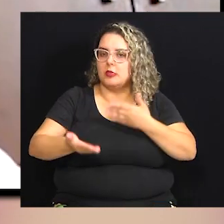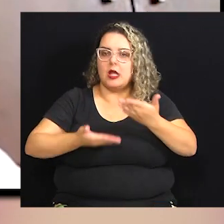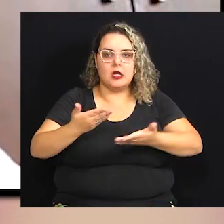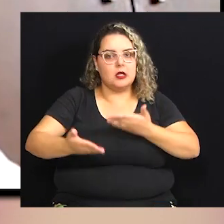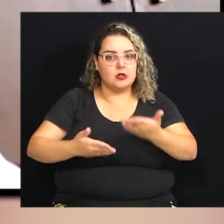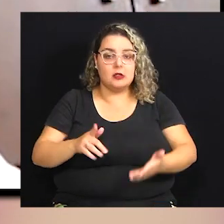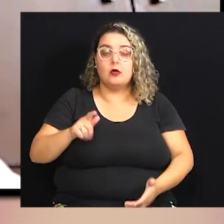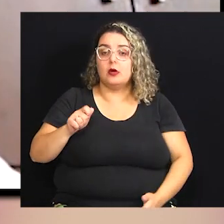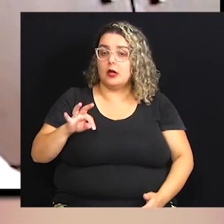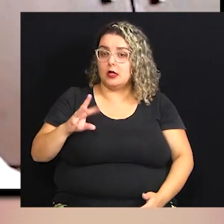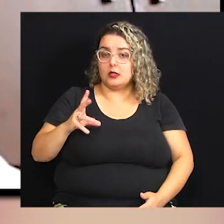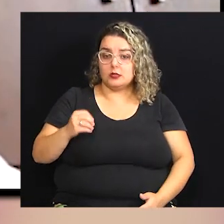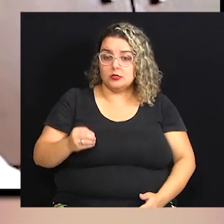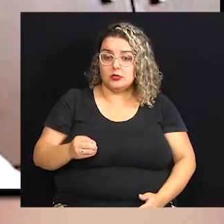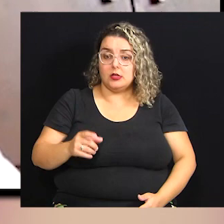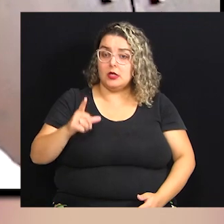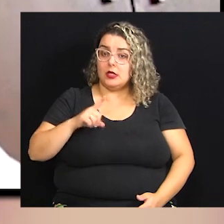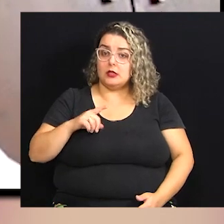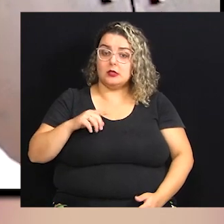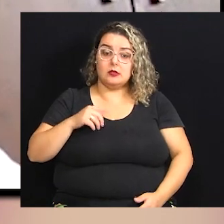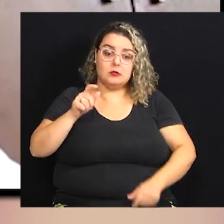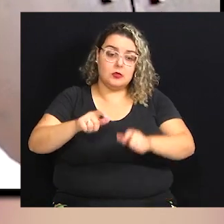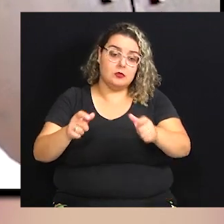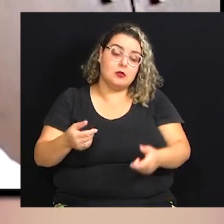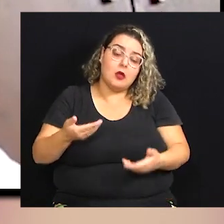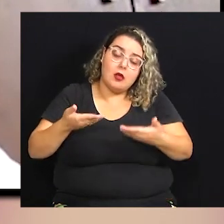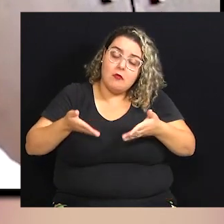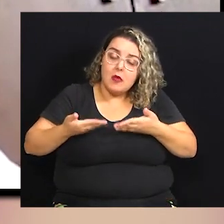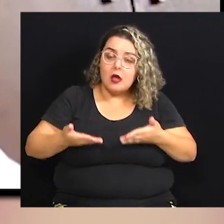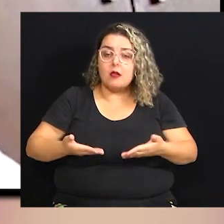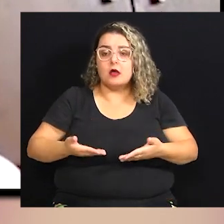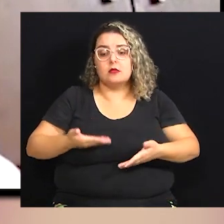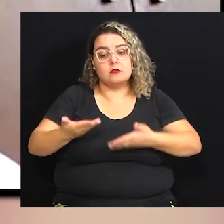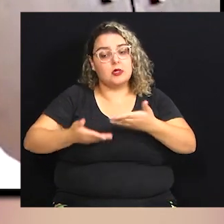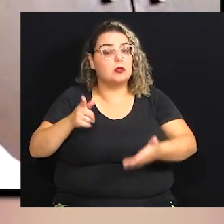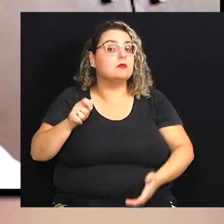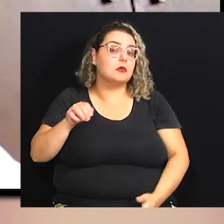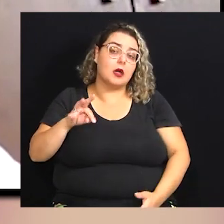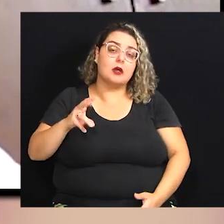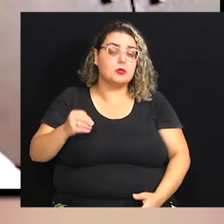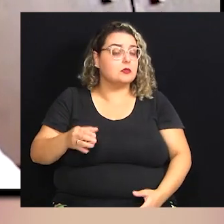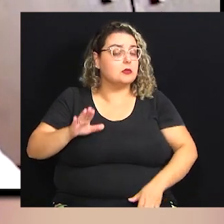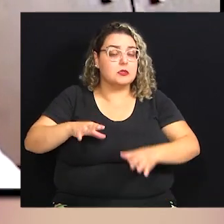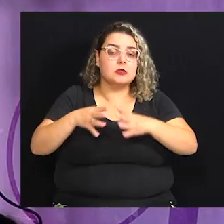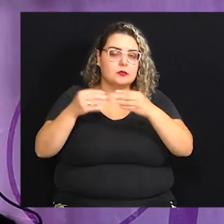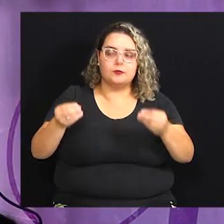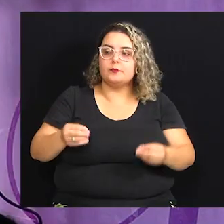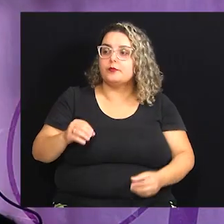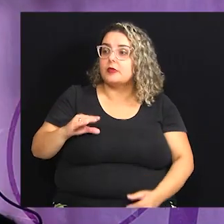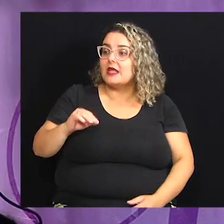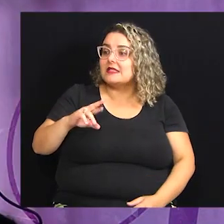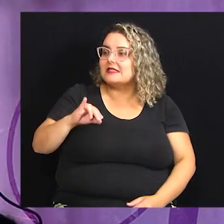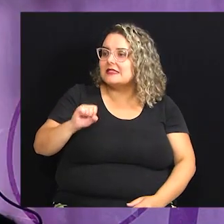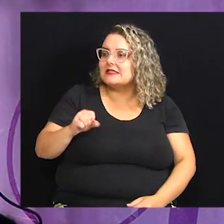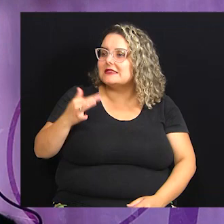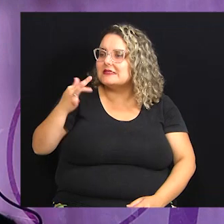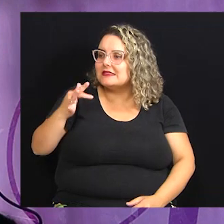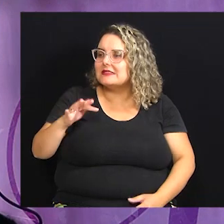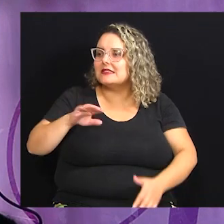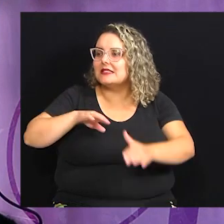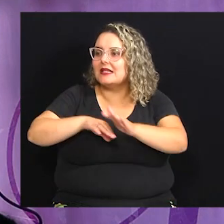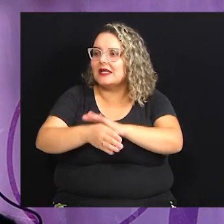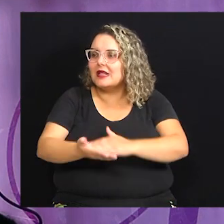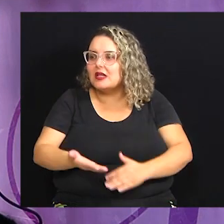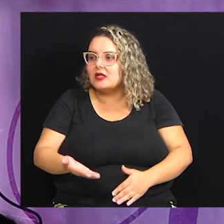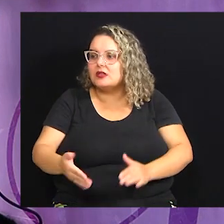de você tratar ou não esses gatilhos, e tem pessoas que têm menos intensidade. Por vezes, tratando os gatilhos, acaba a dor. E essa crise da dor,